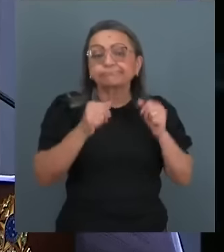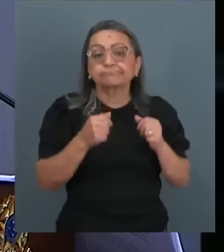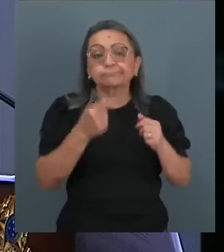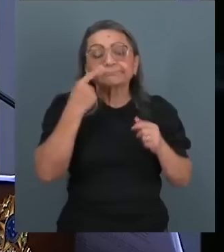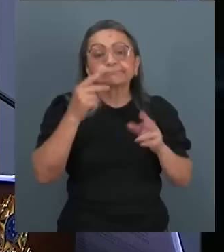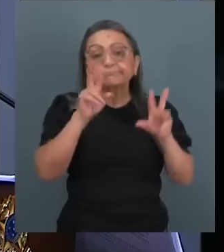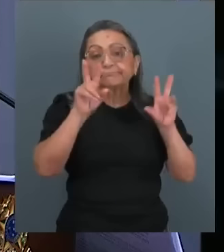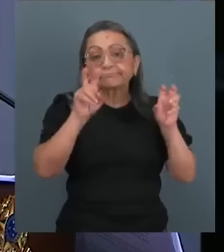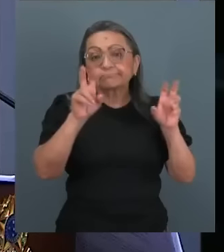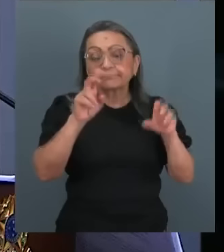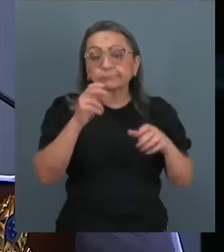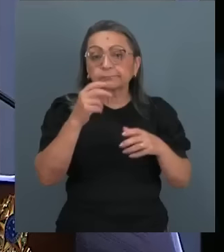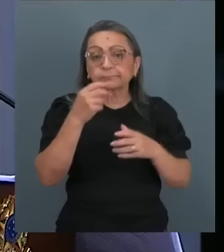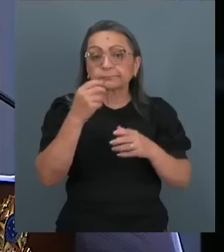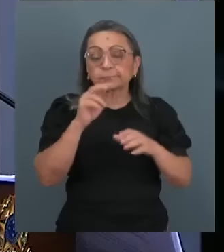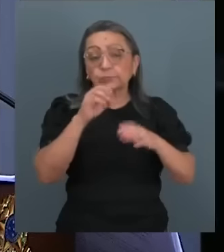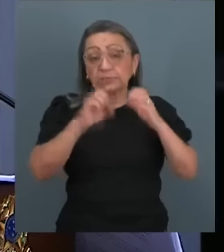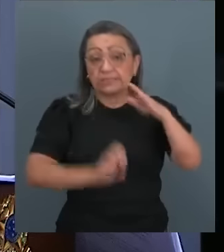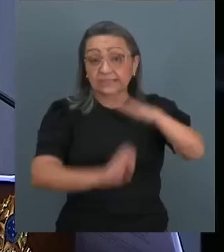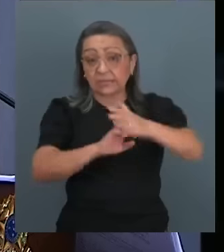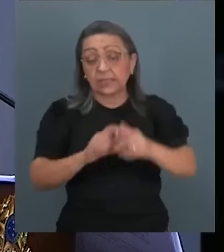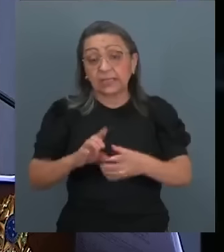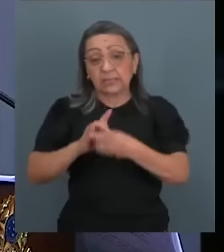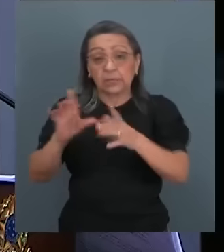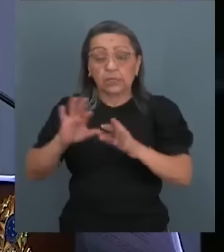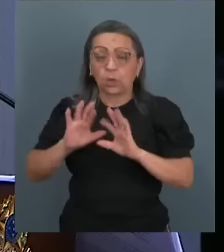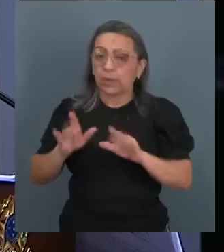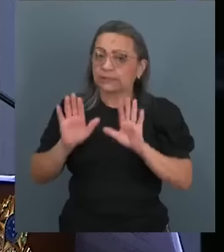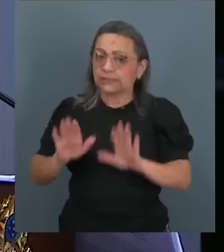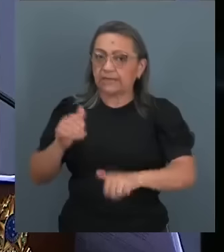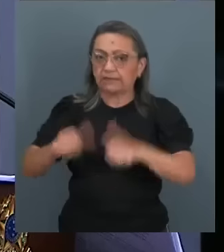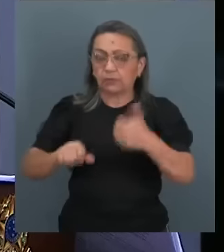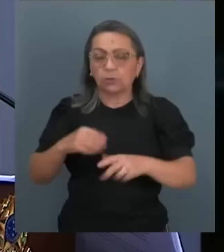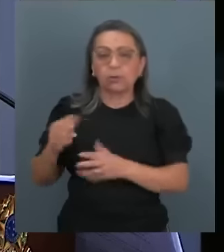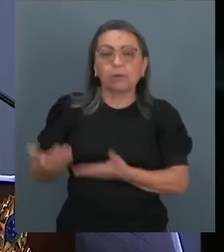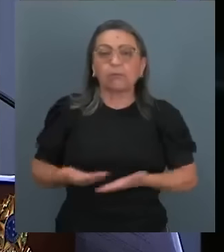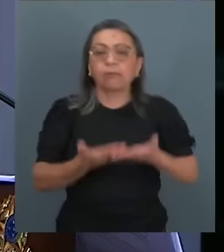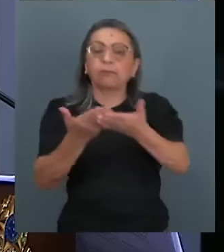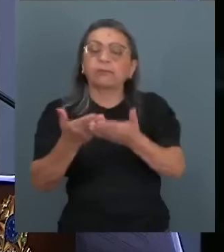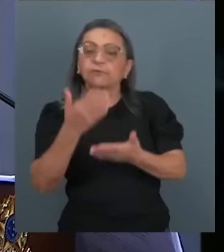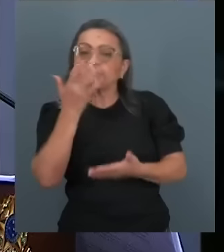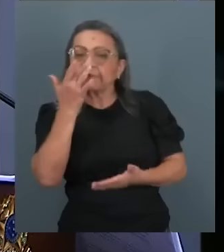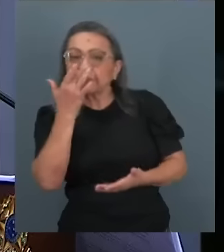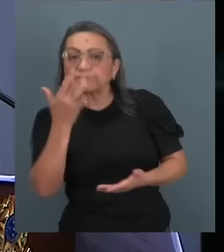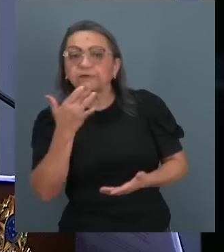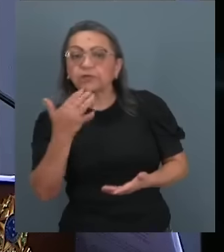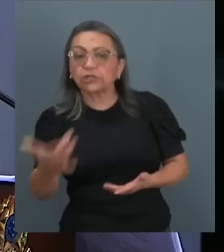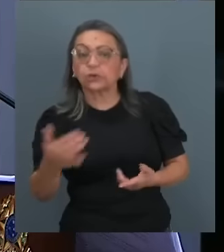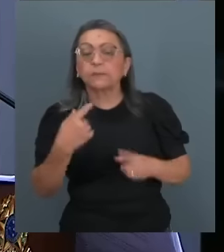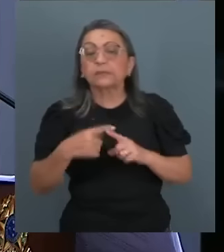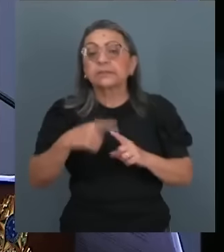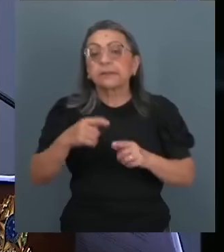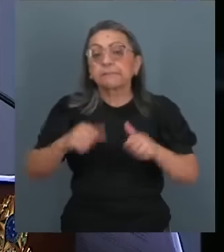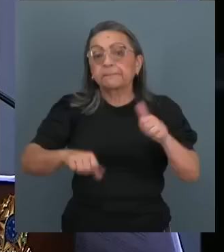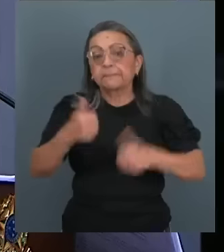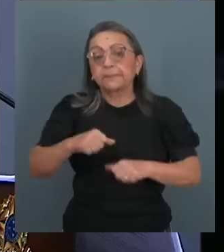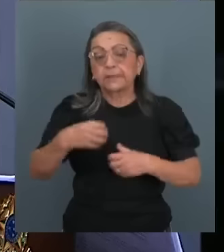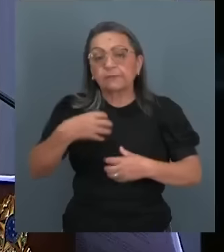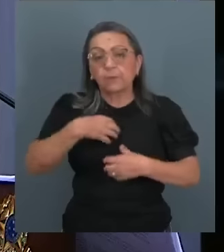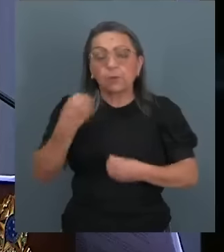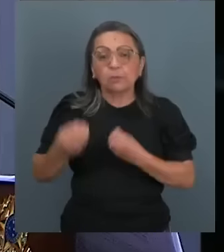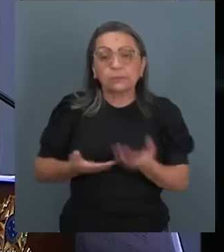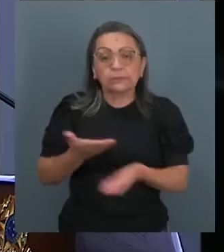Estado. A democracia não se mede pela forma como trata seus favoritos, mede-se pela forma como